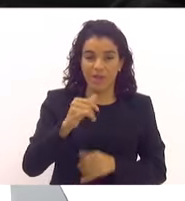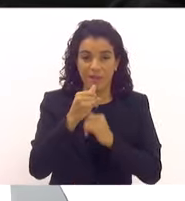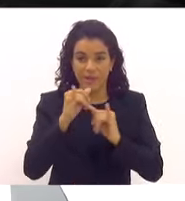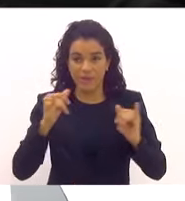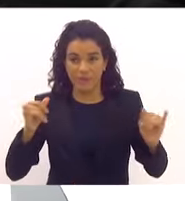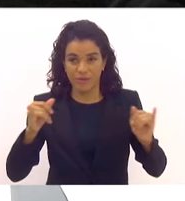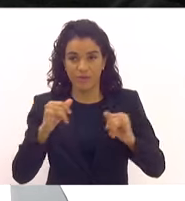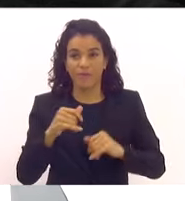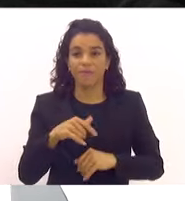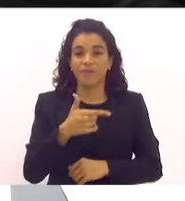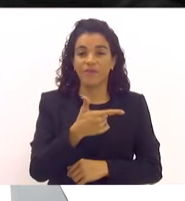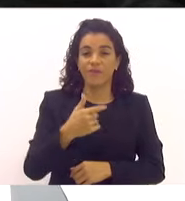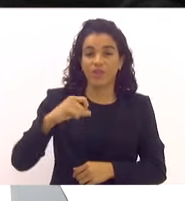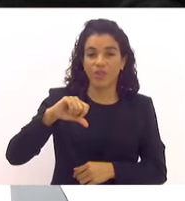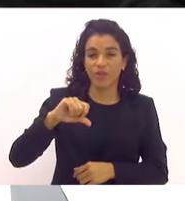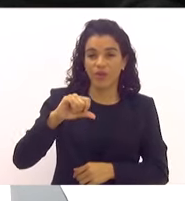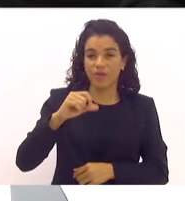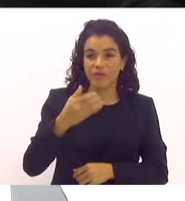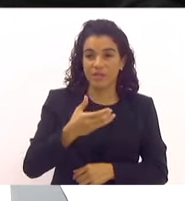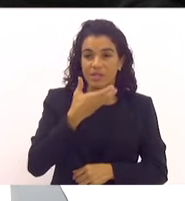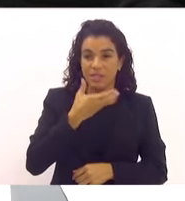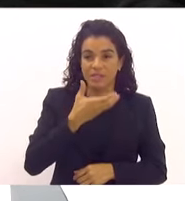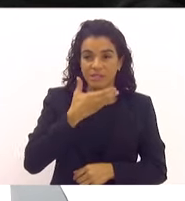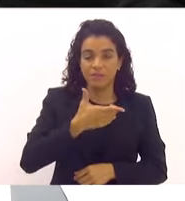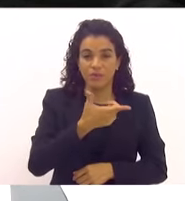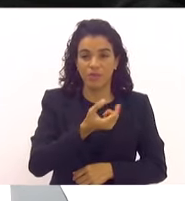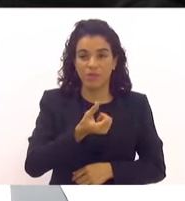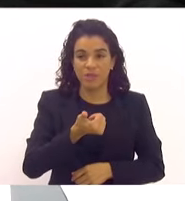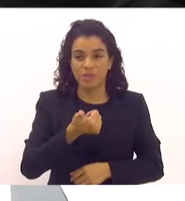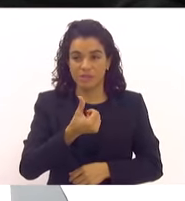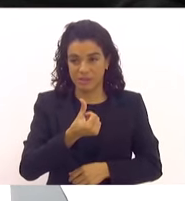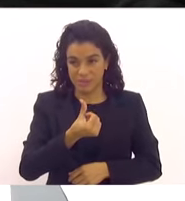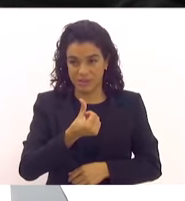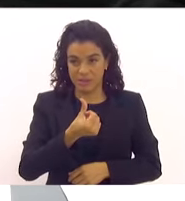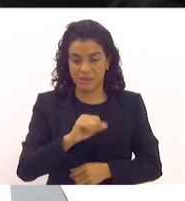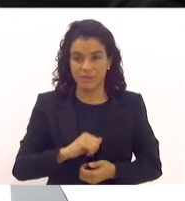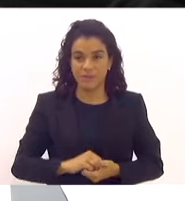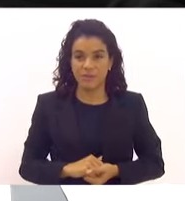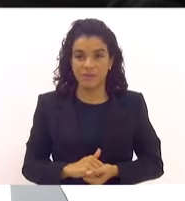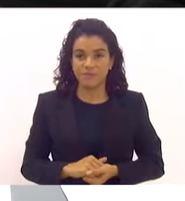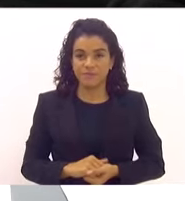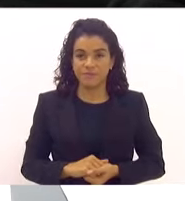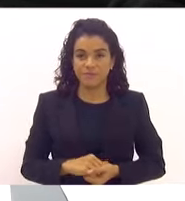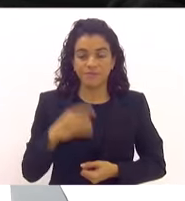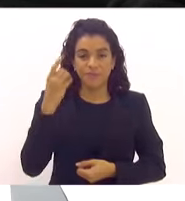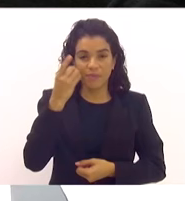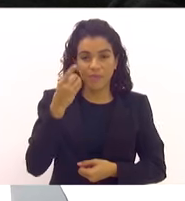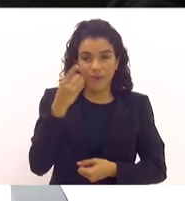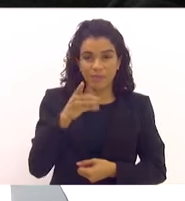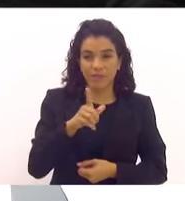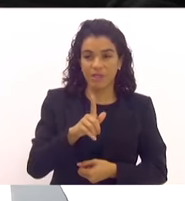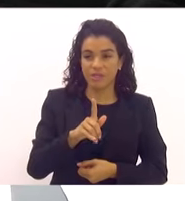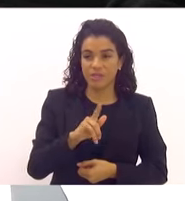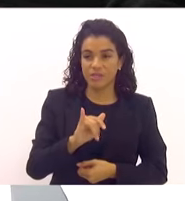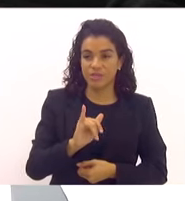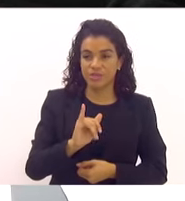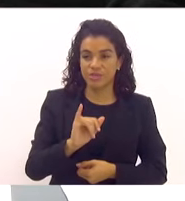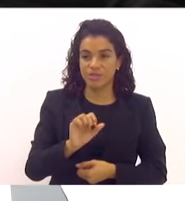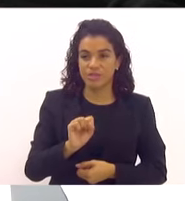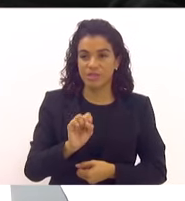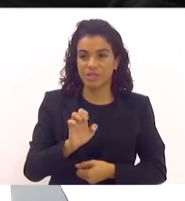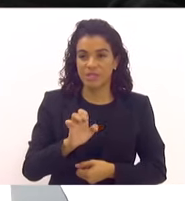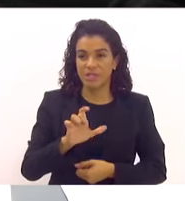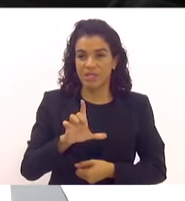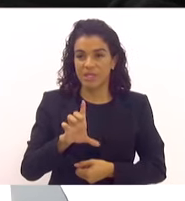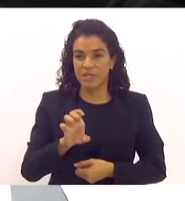29 de dezembro de 2016. A deputada Gisele está abrindo